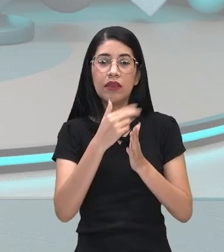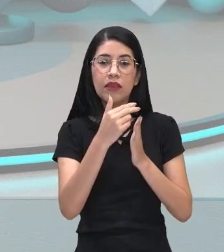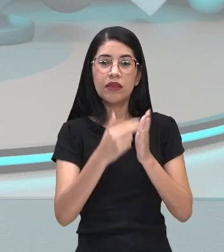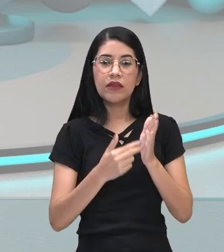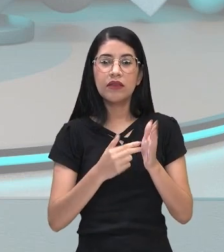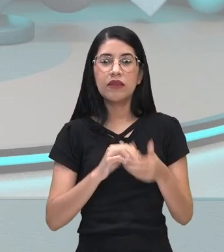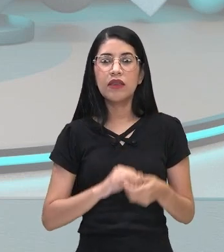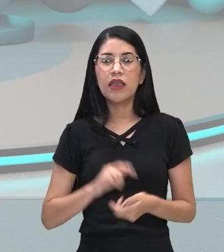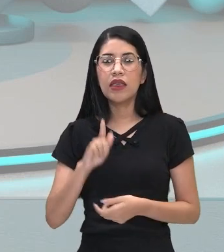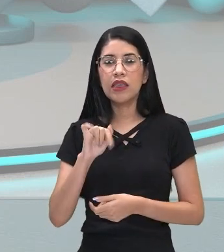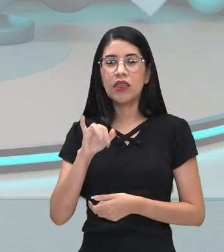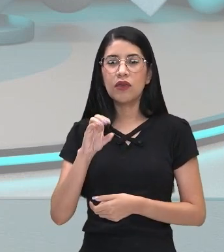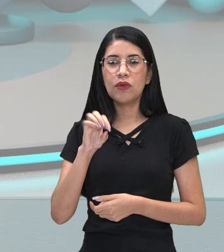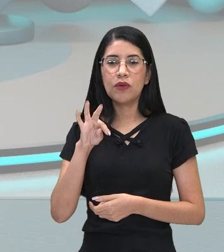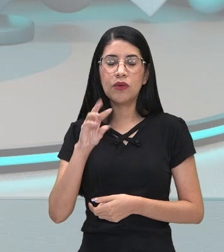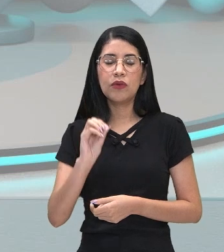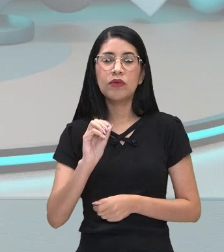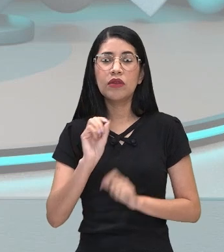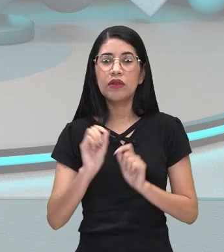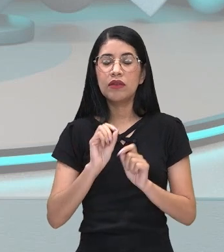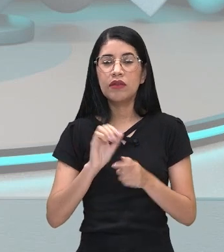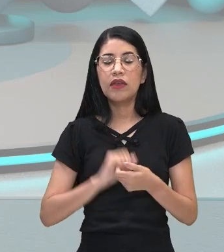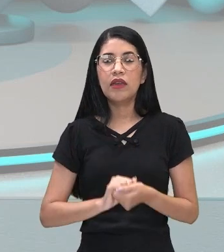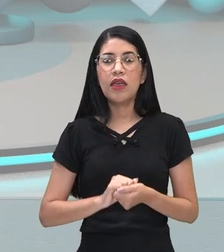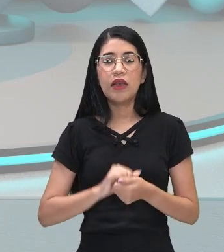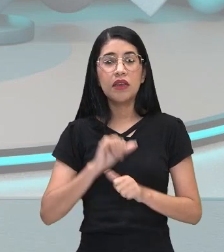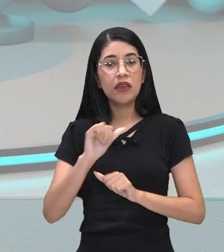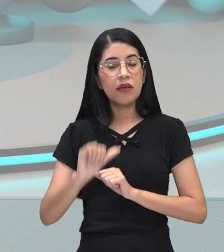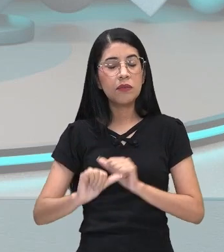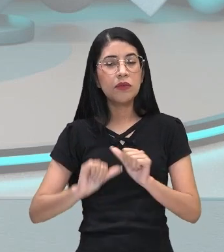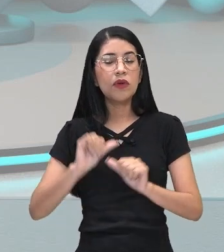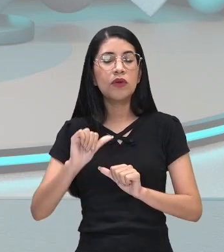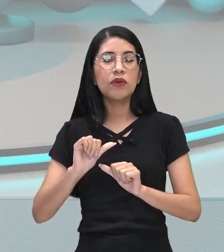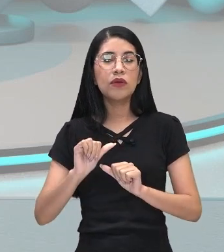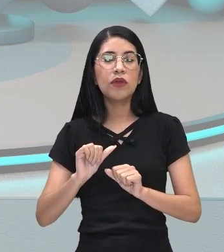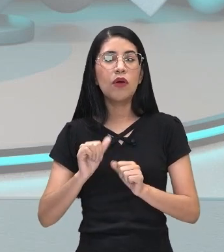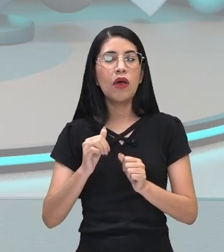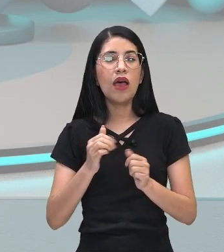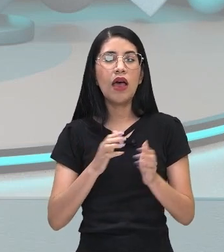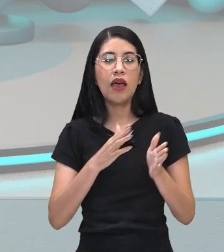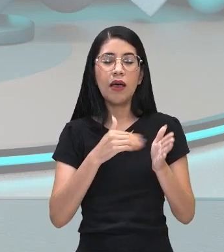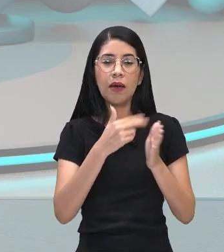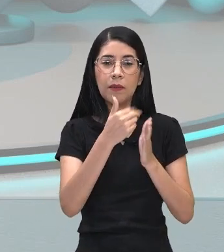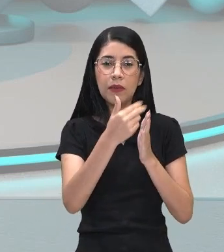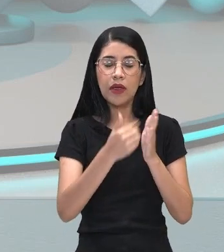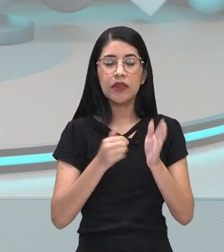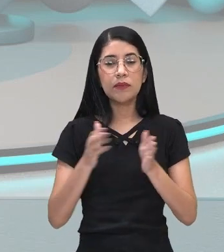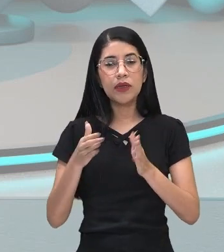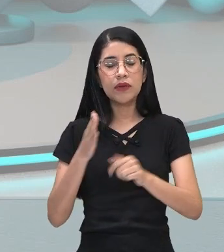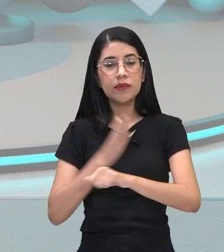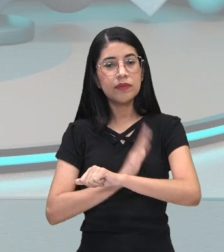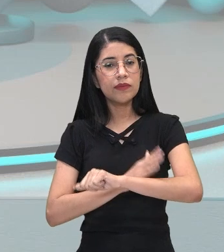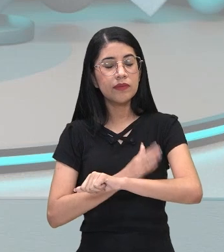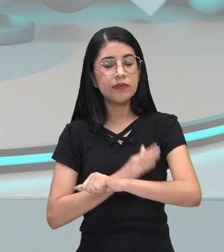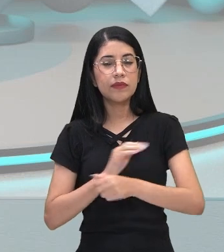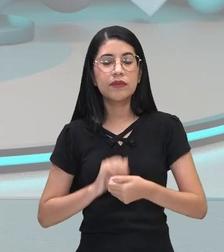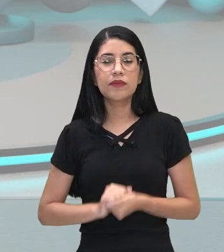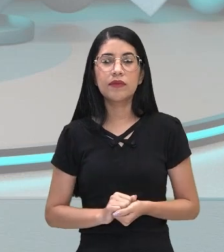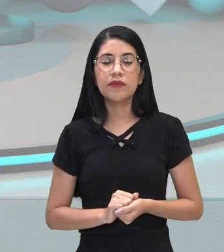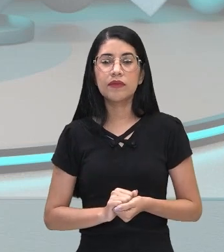Então, o Giotto, ele revolucionou a pintura no período da Idade Média. Aqui